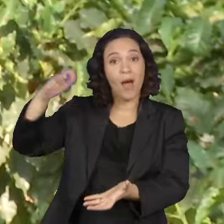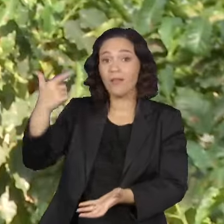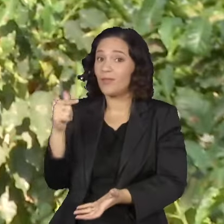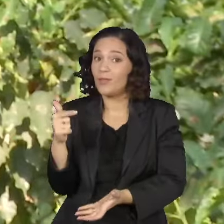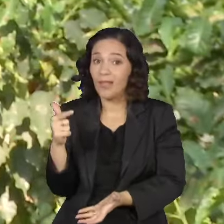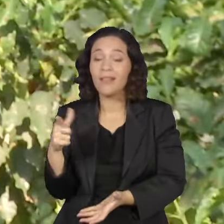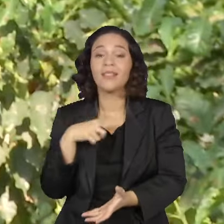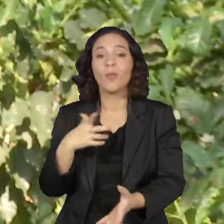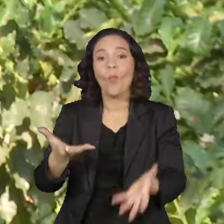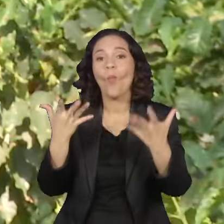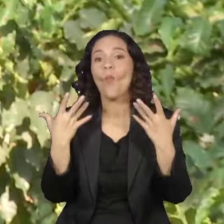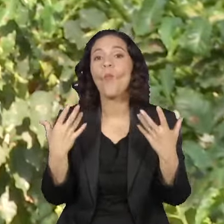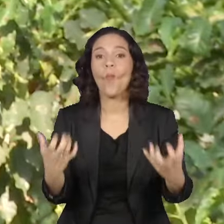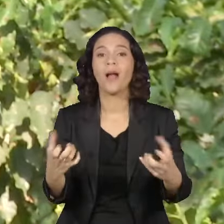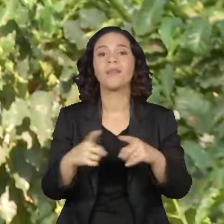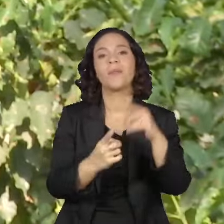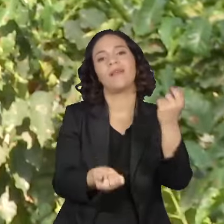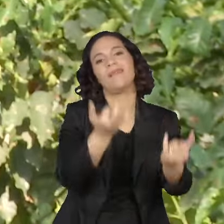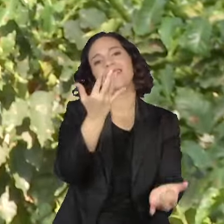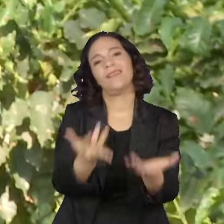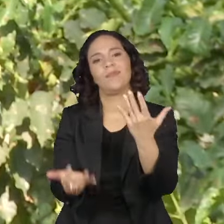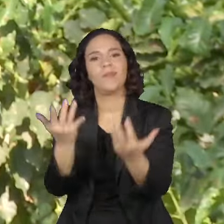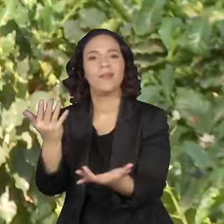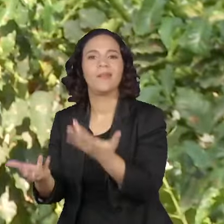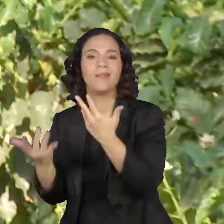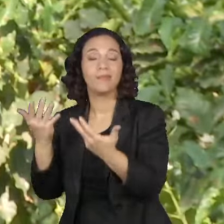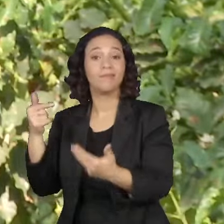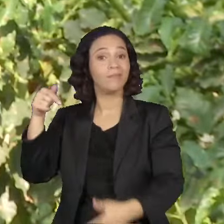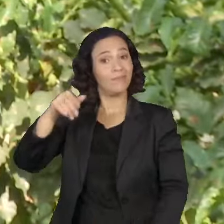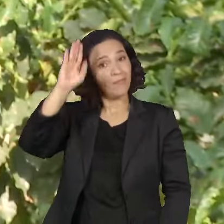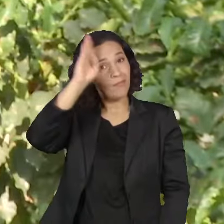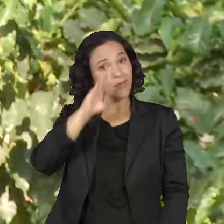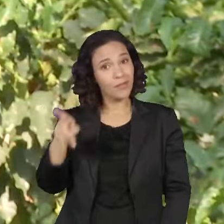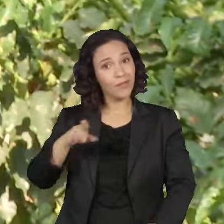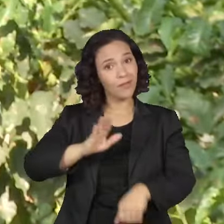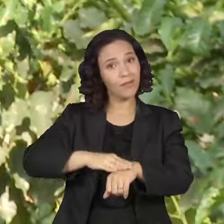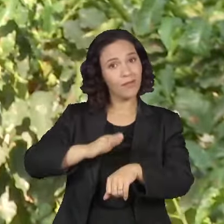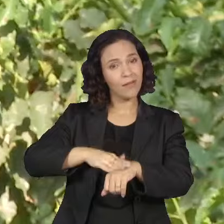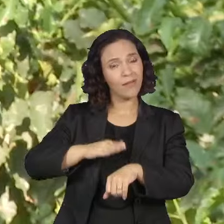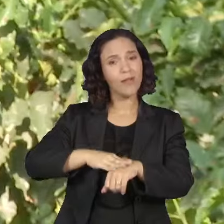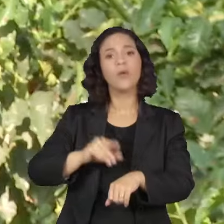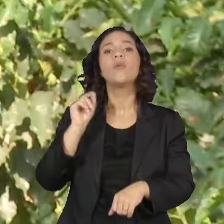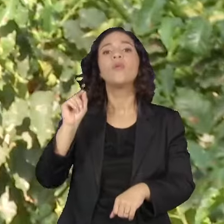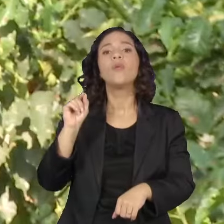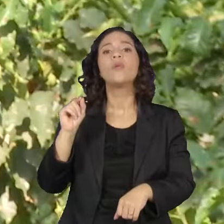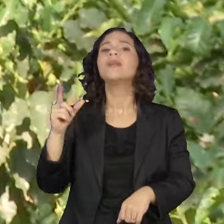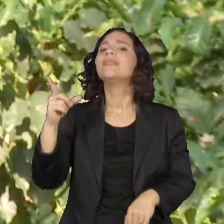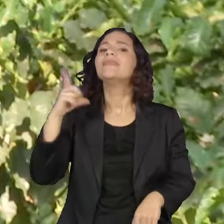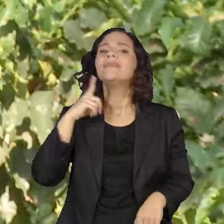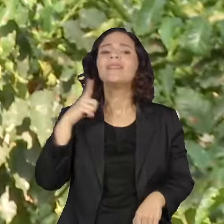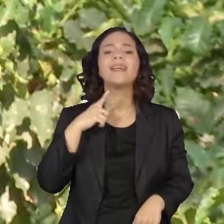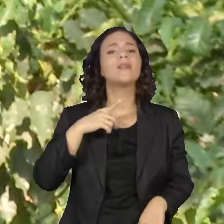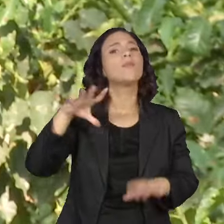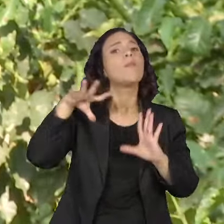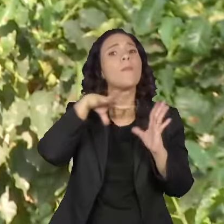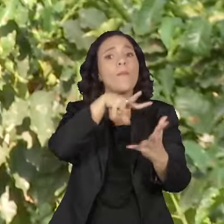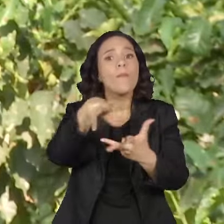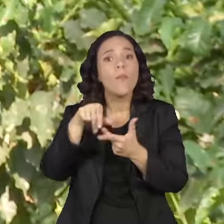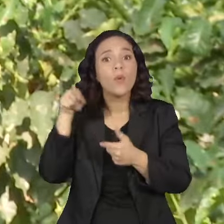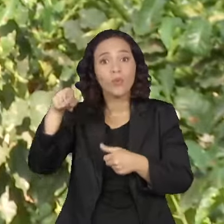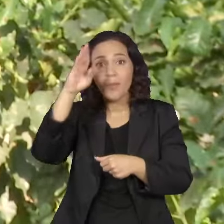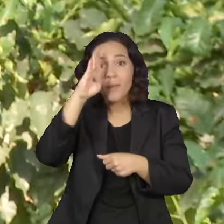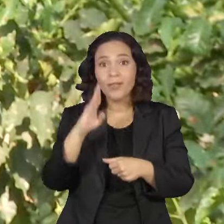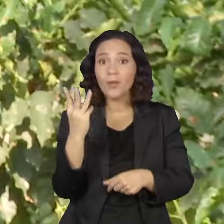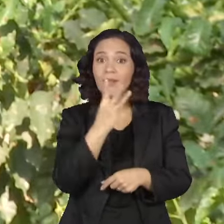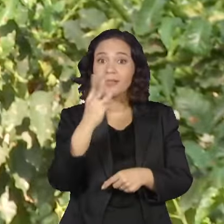pela estiagem e pelas queimadas. Como o Brasil é responsável por um terço de todo o café produzido no planeta,